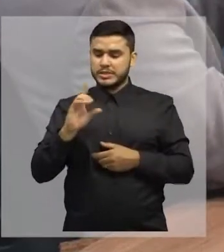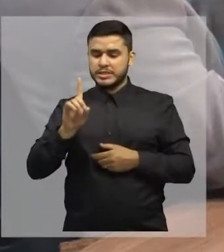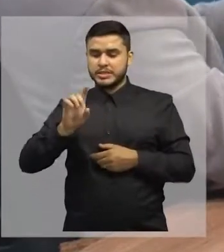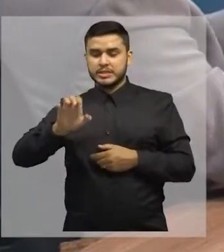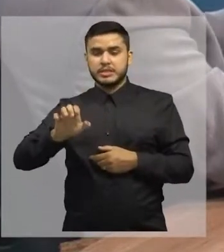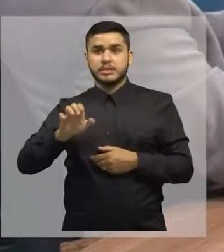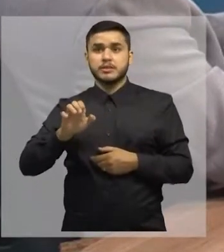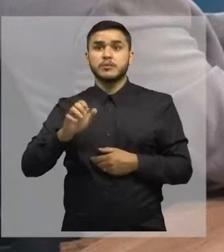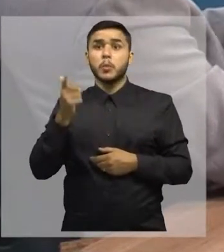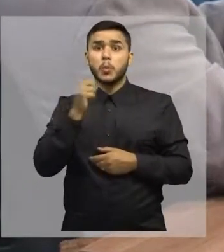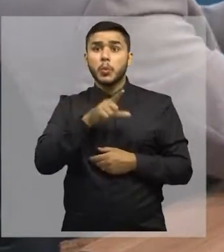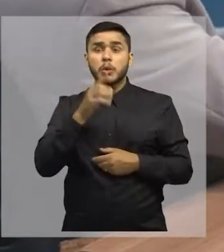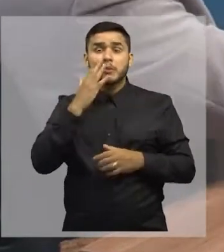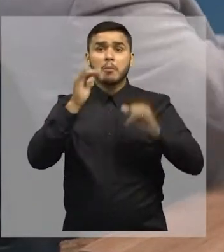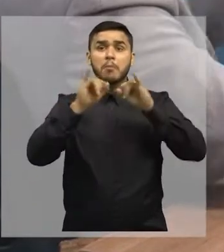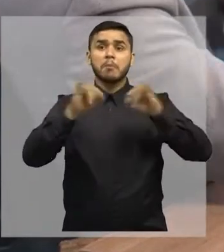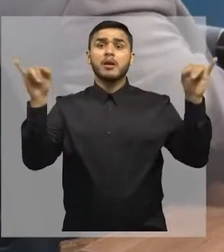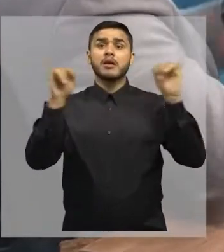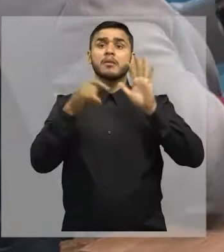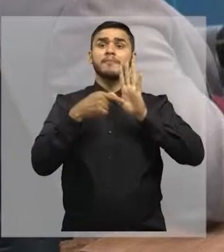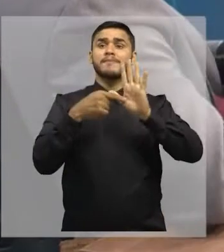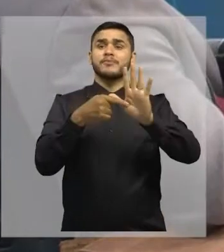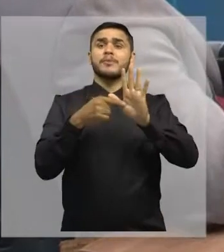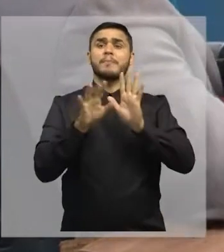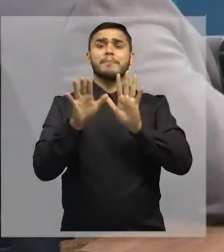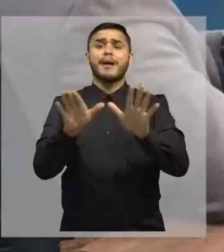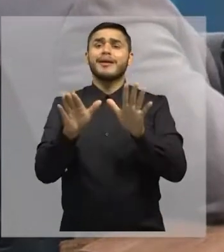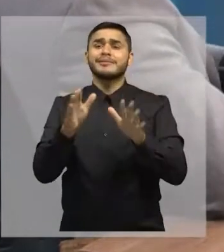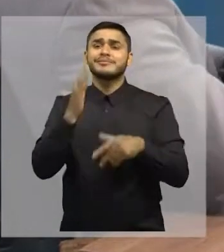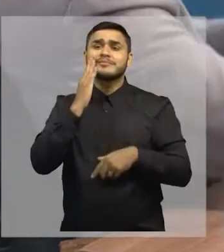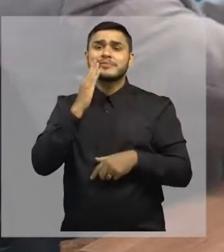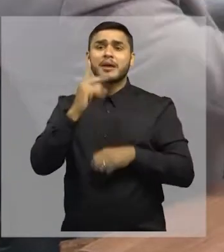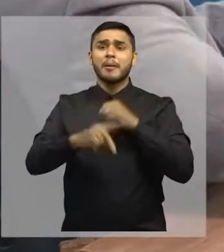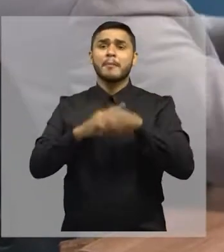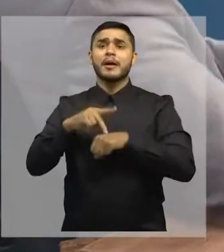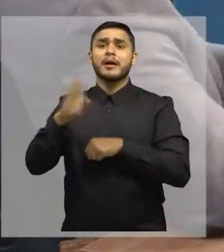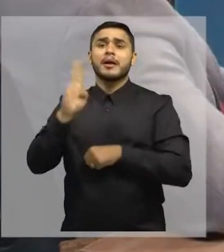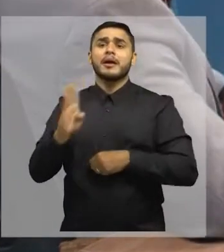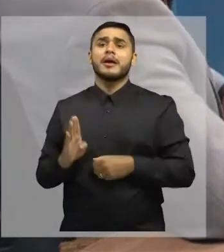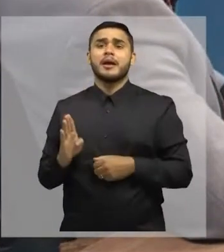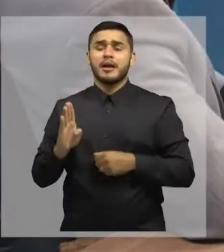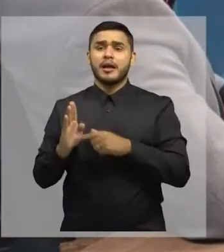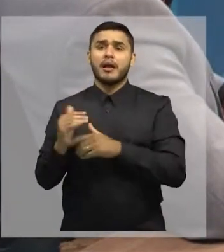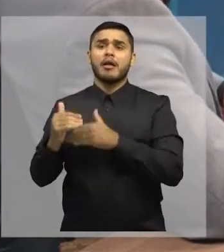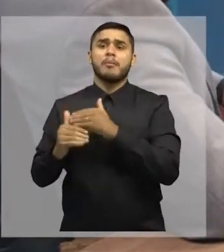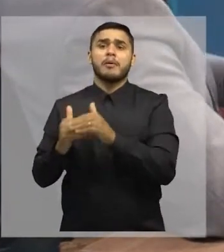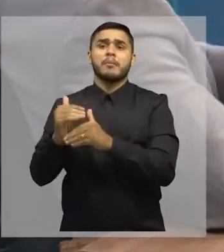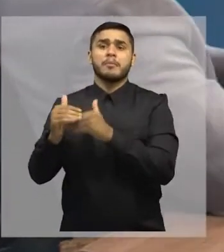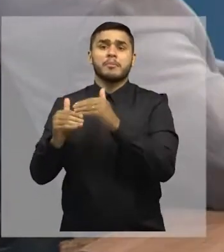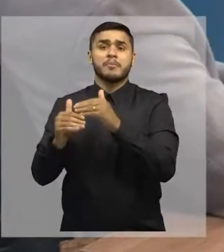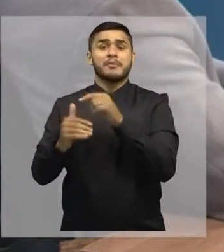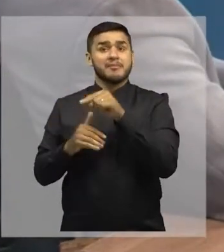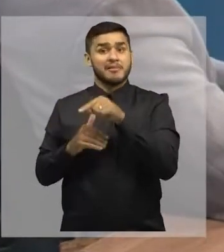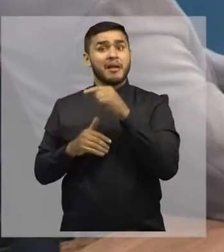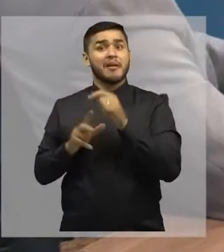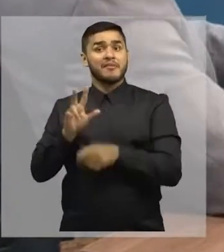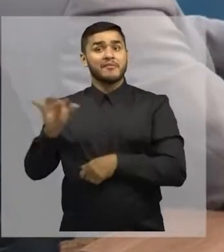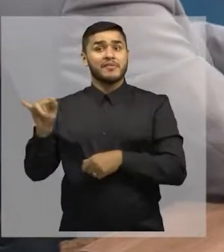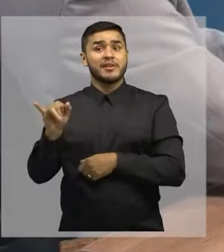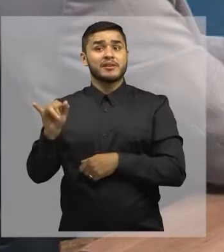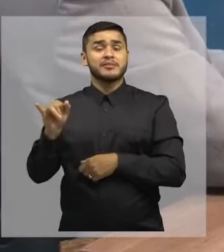impacto de marketing, mas o Brasil vai deixar a condição de país de desenvolvimento, vai perder algumas benesses também. Tem que levar em conta essa